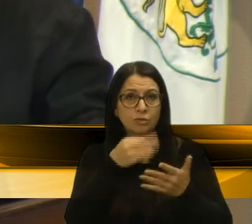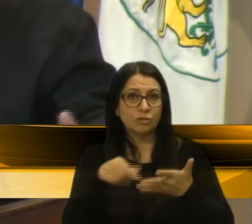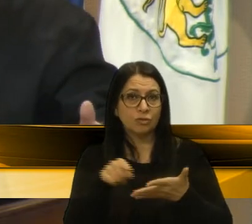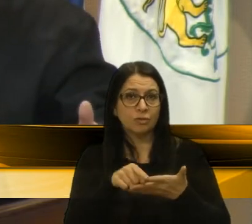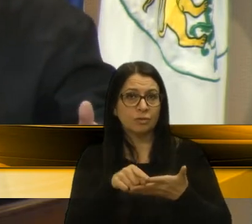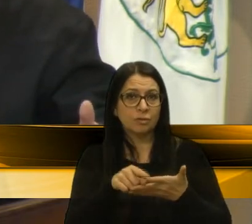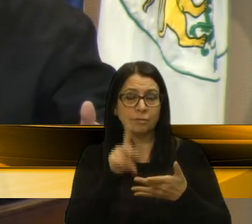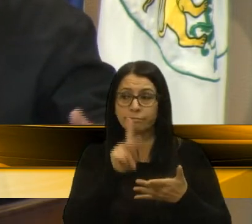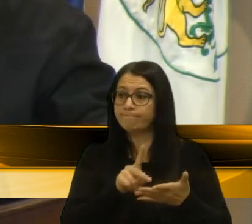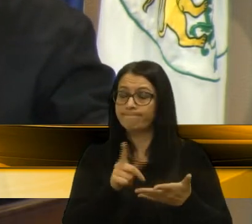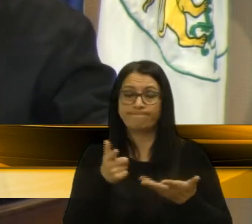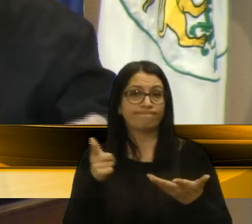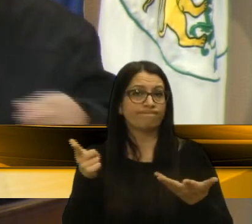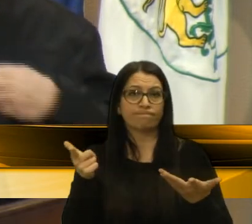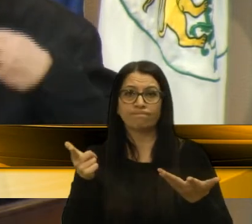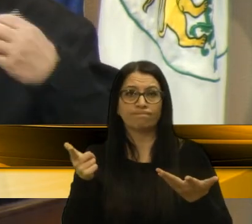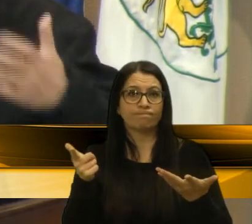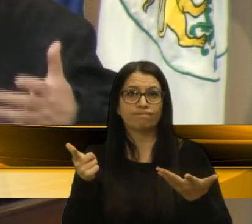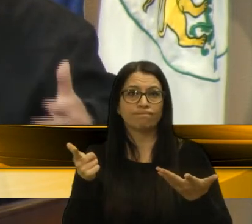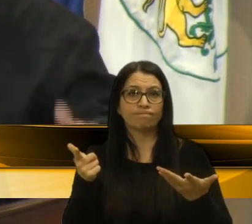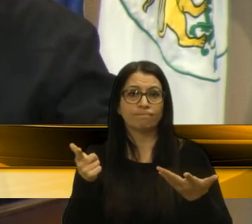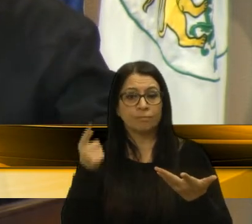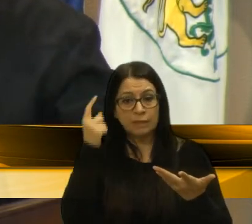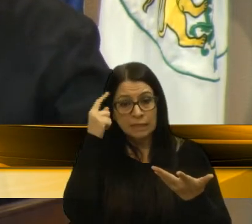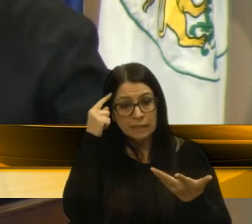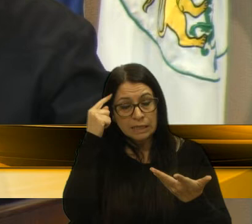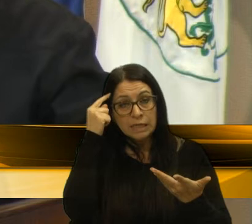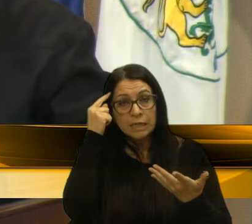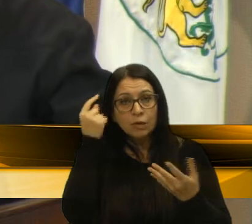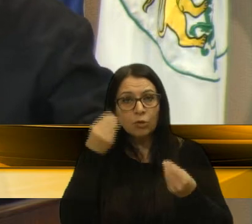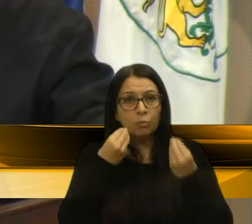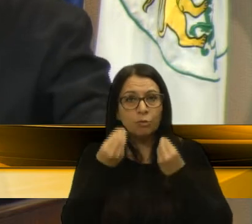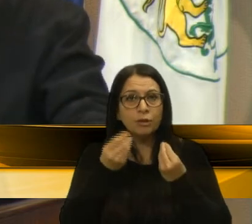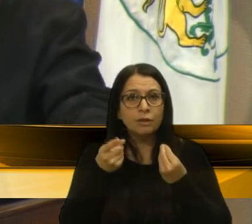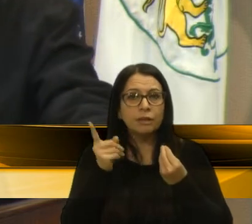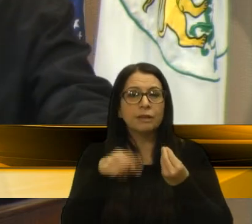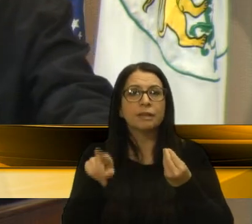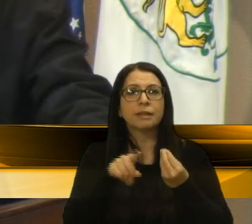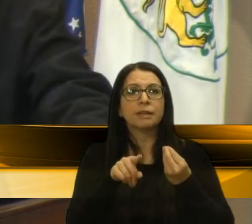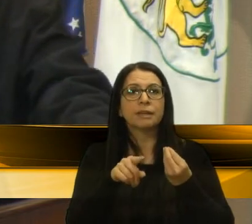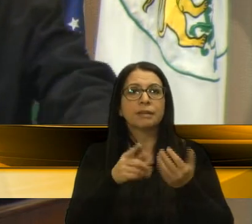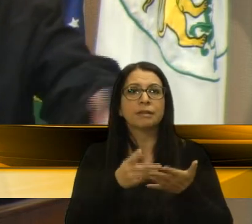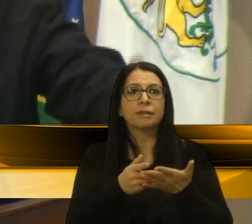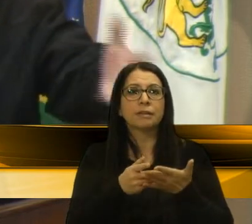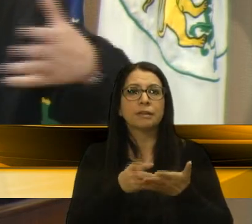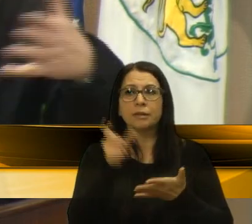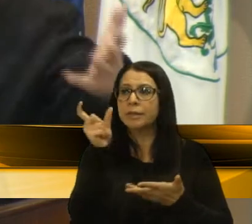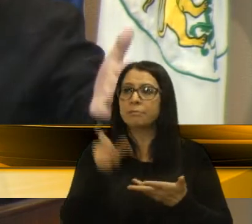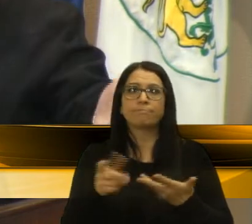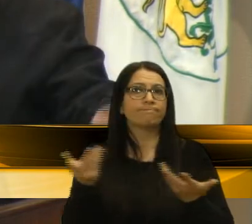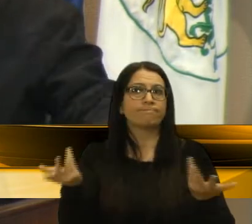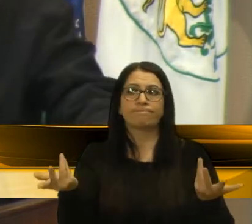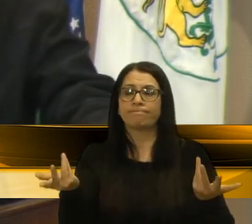não tem a dimensão de quanto isso é uma postura